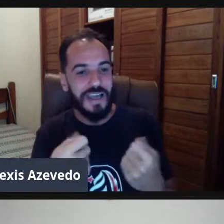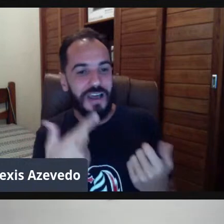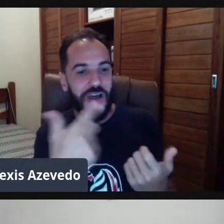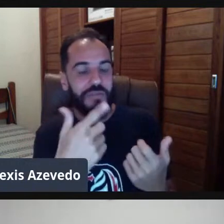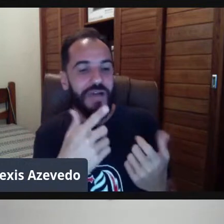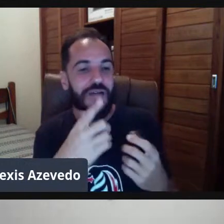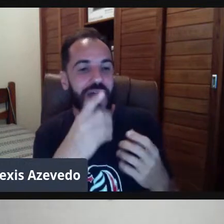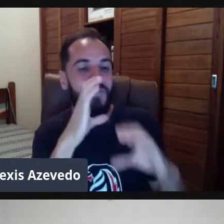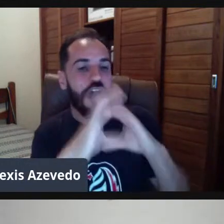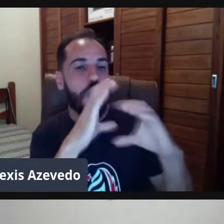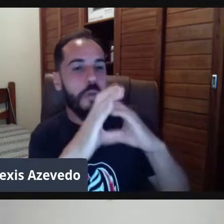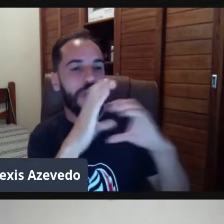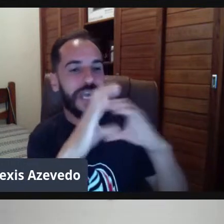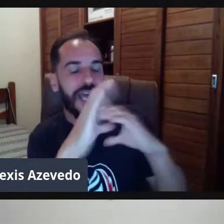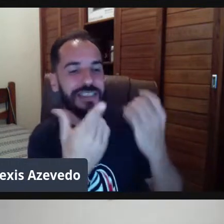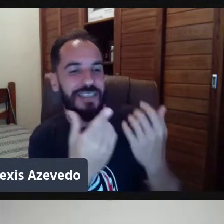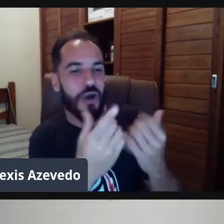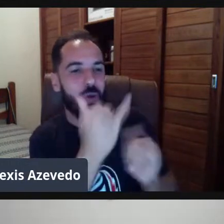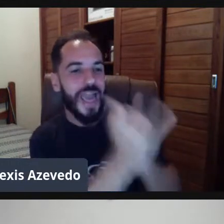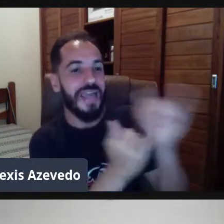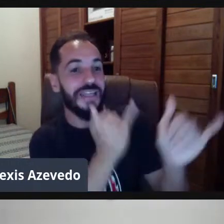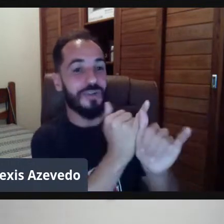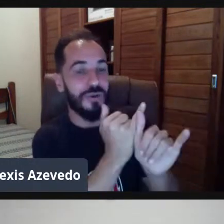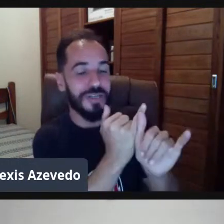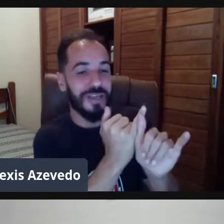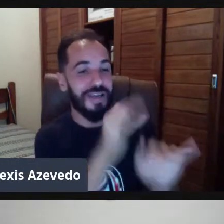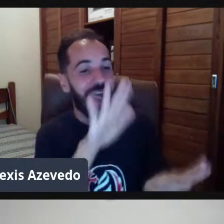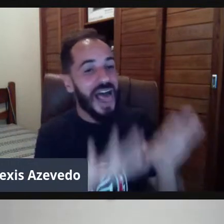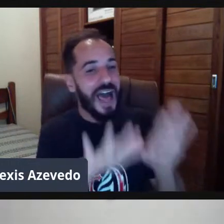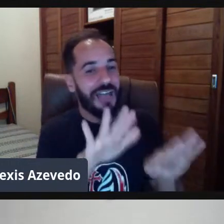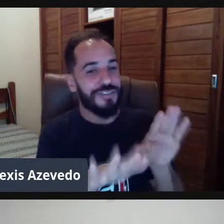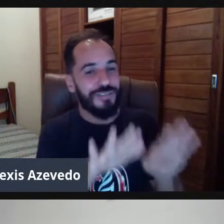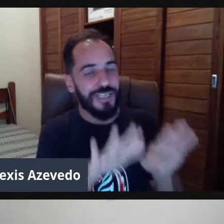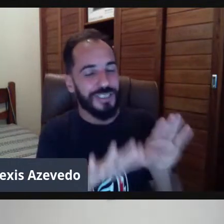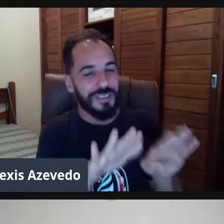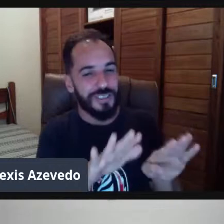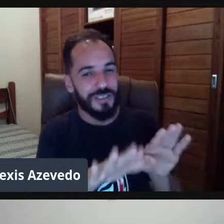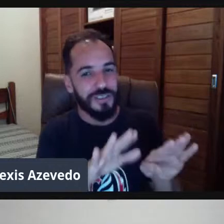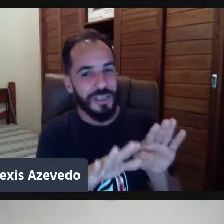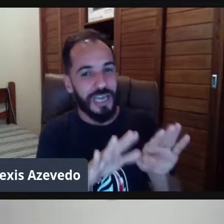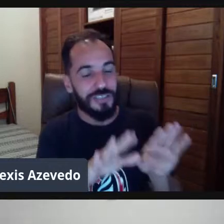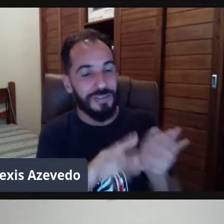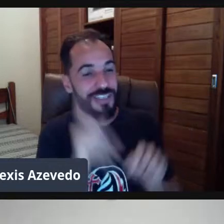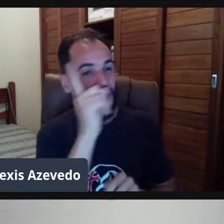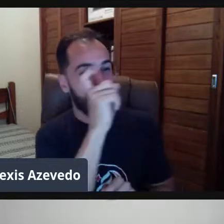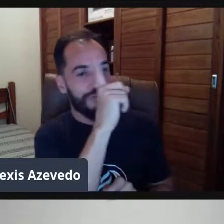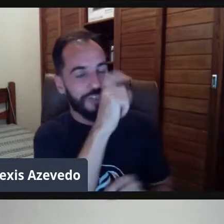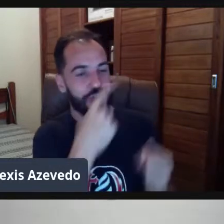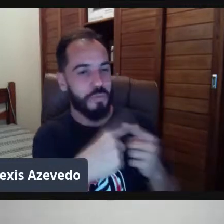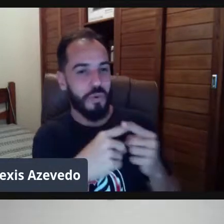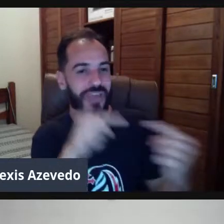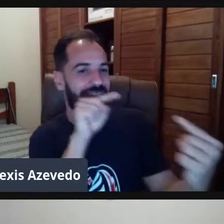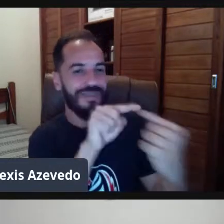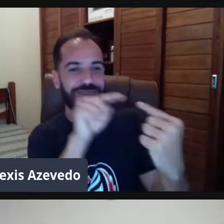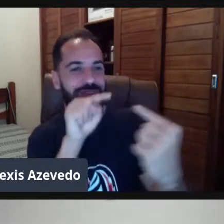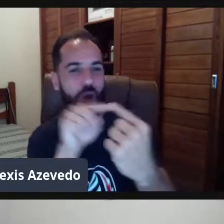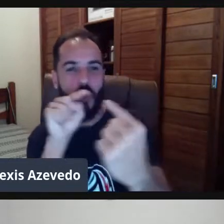e, às vezes, nem sempre os tempos, né, estão aferidos,